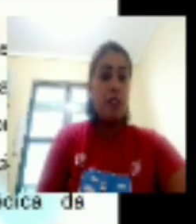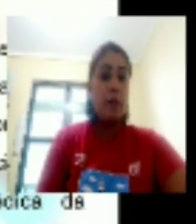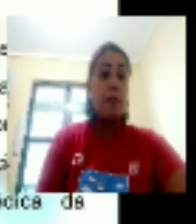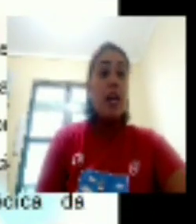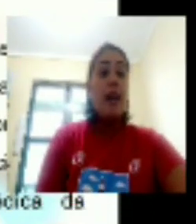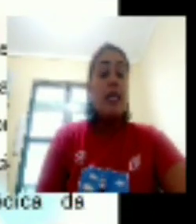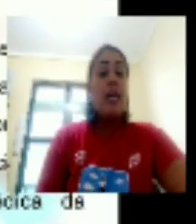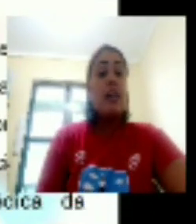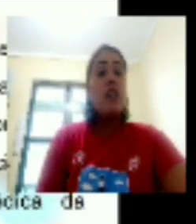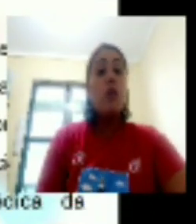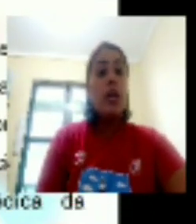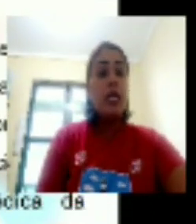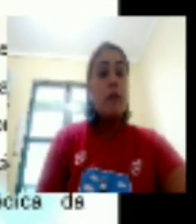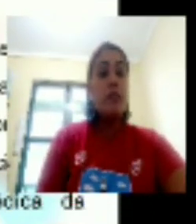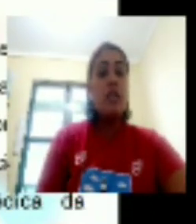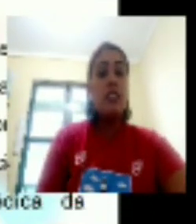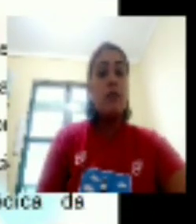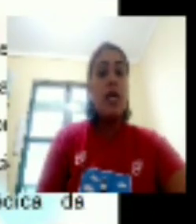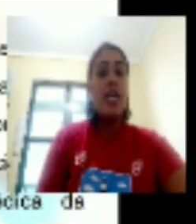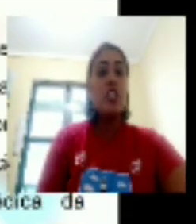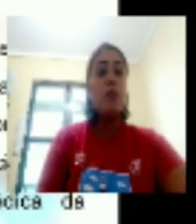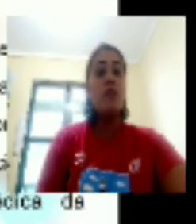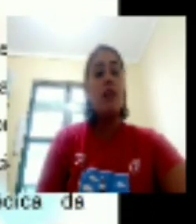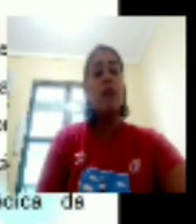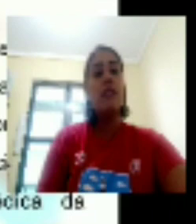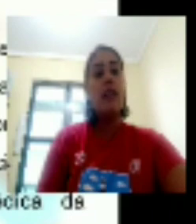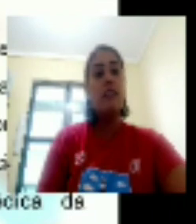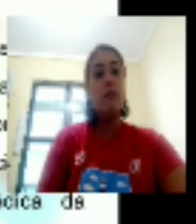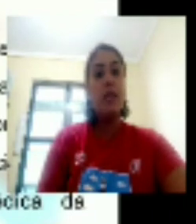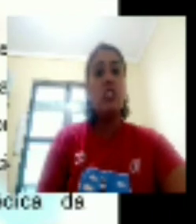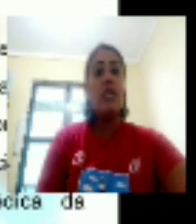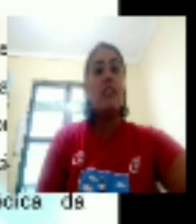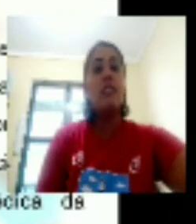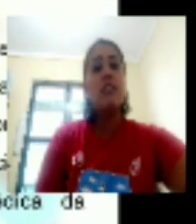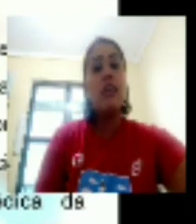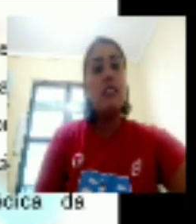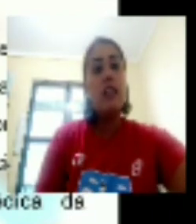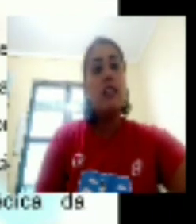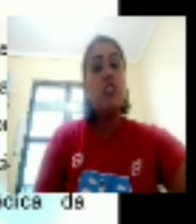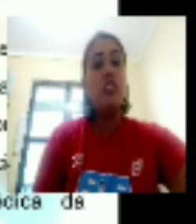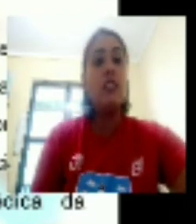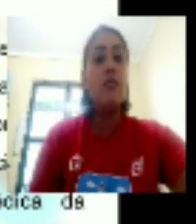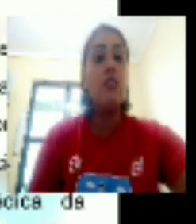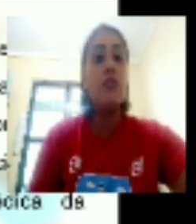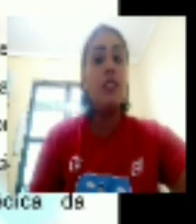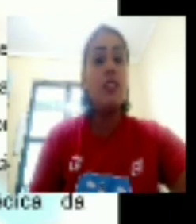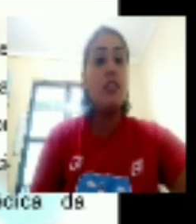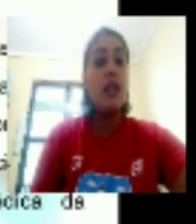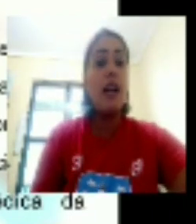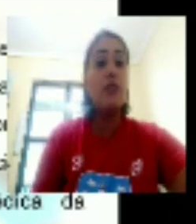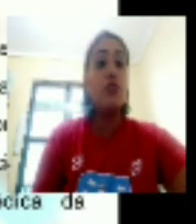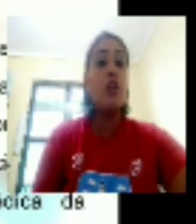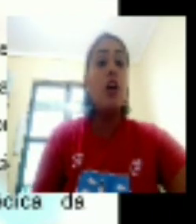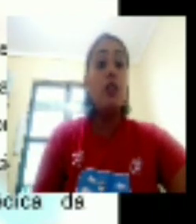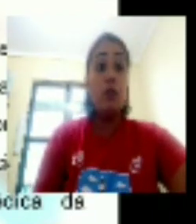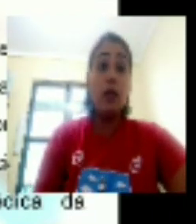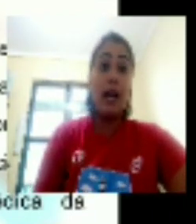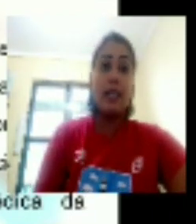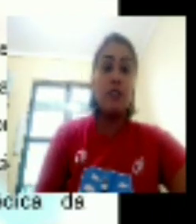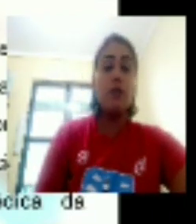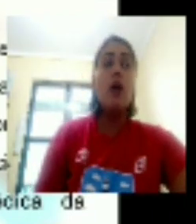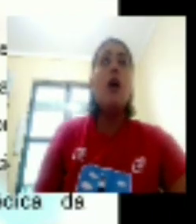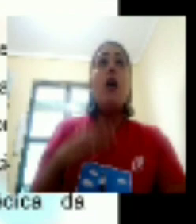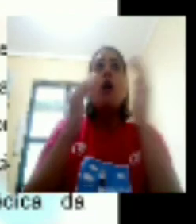de ver. E aí o INAMPS, ele tinha uma responsabilidade de prestar essa assistência aos seus associados.